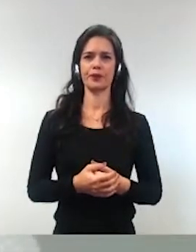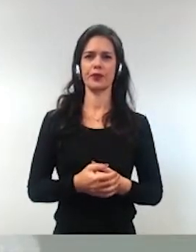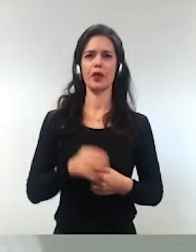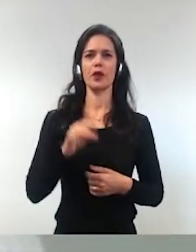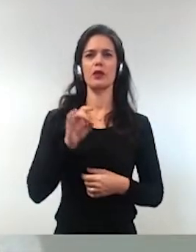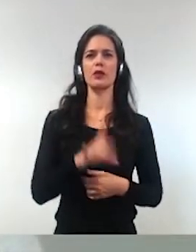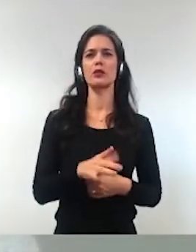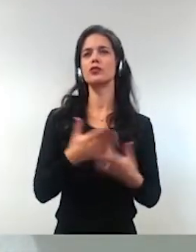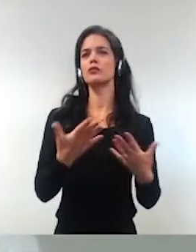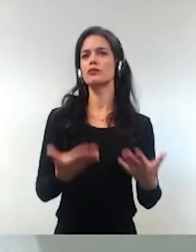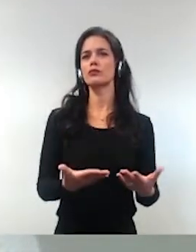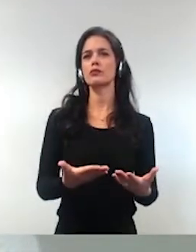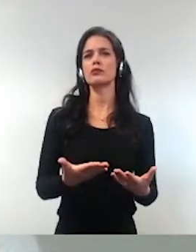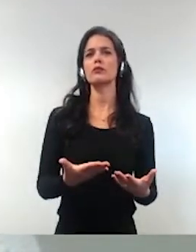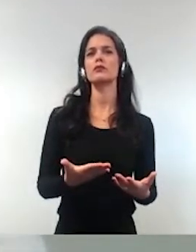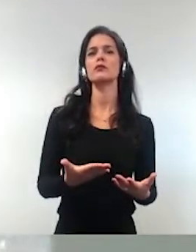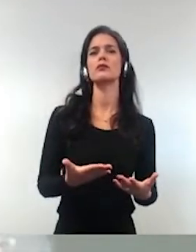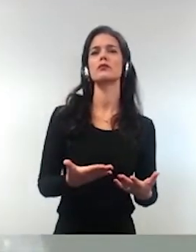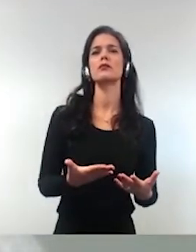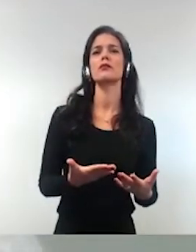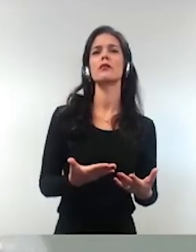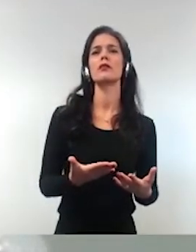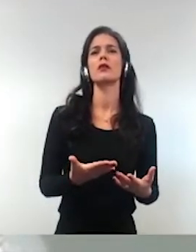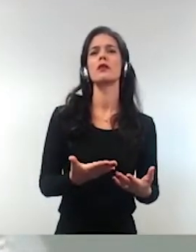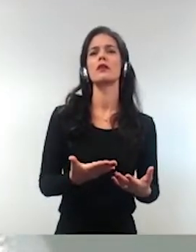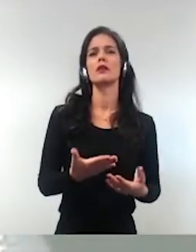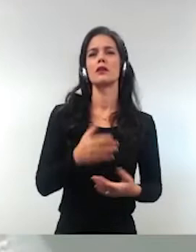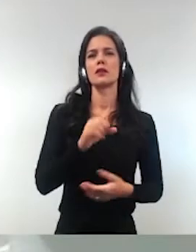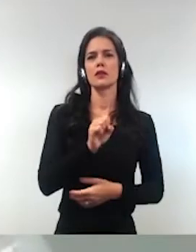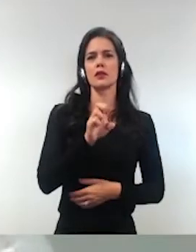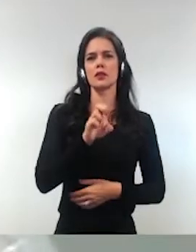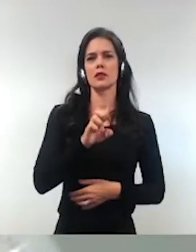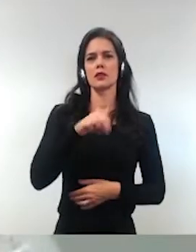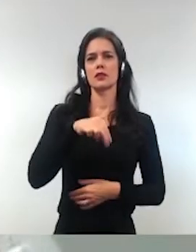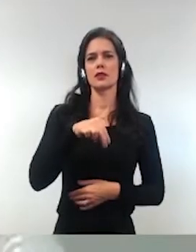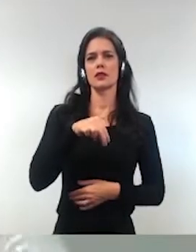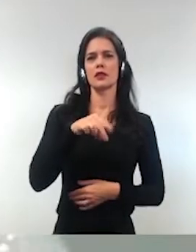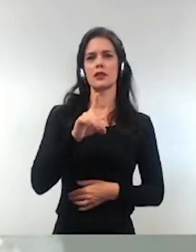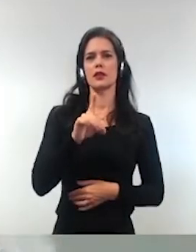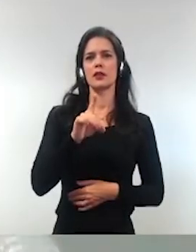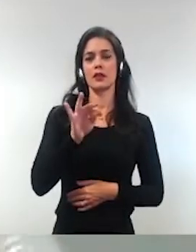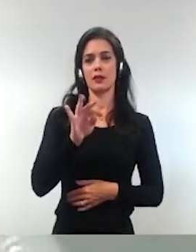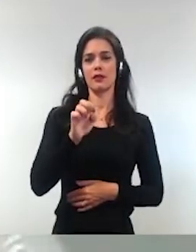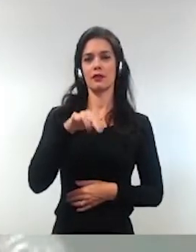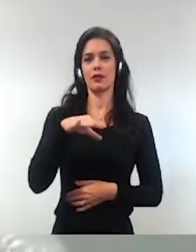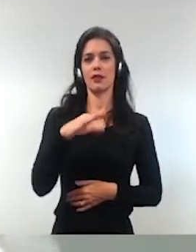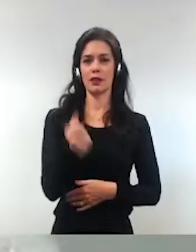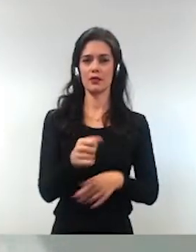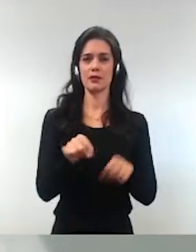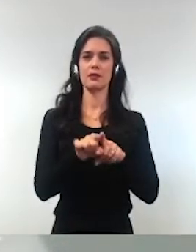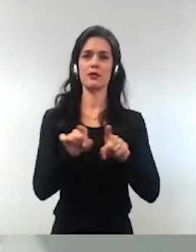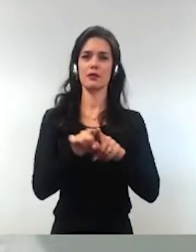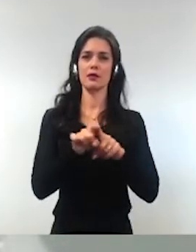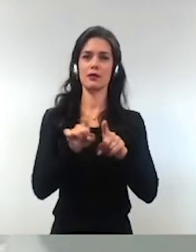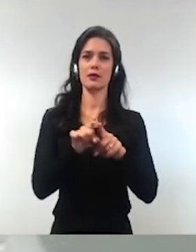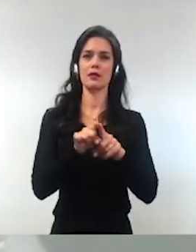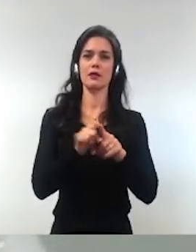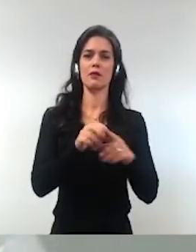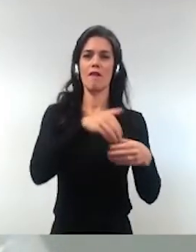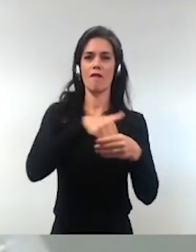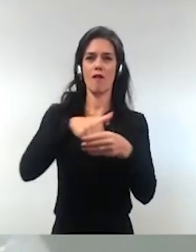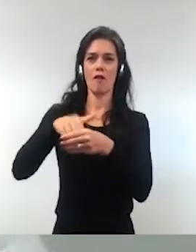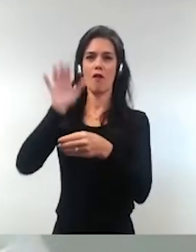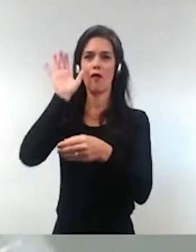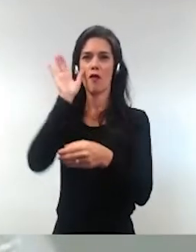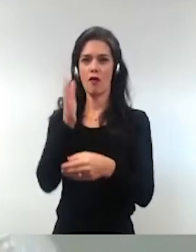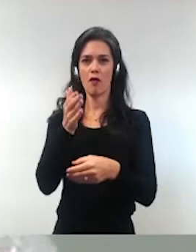Apenas em sentenças e acórdãos, eu falo das sentenças e dos acórdãos porque nós, os especialistas no sistema de